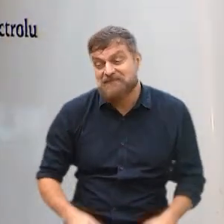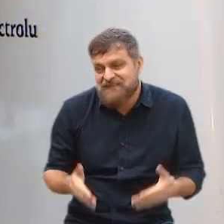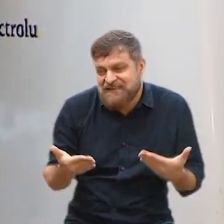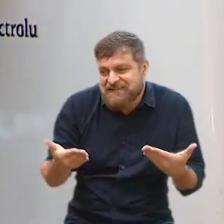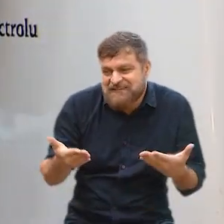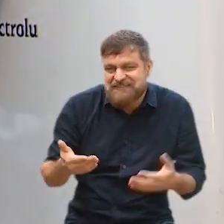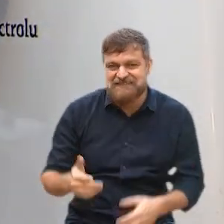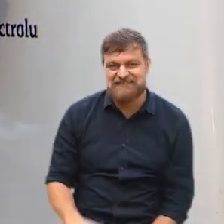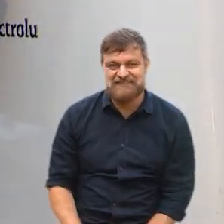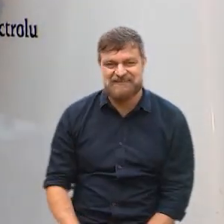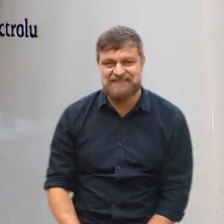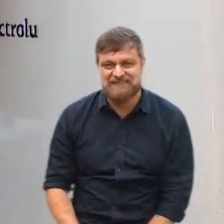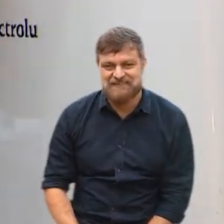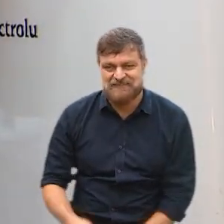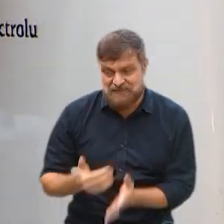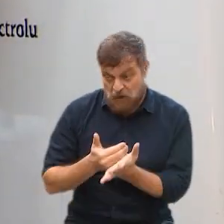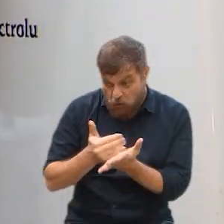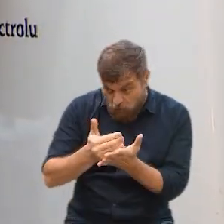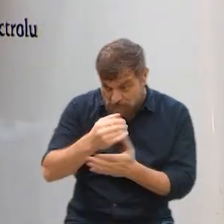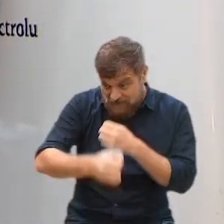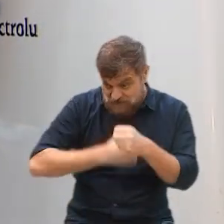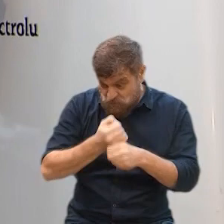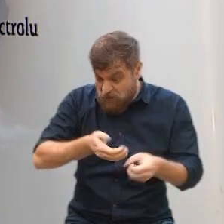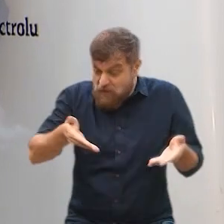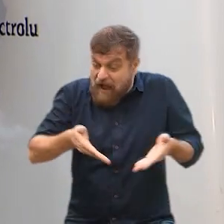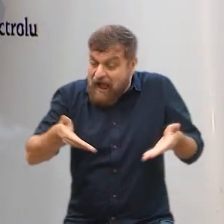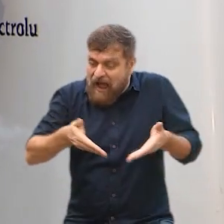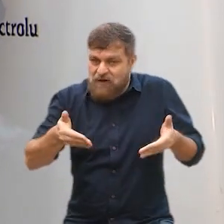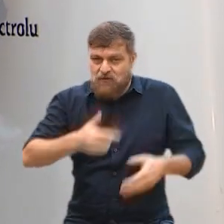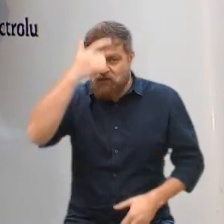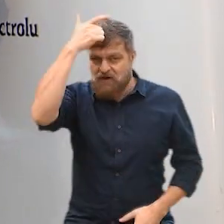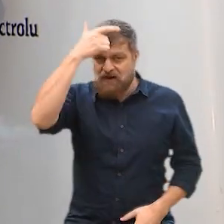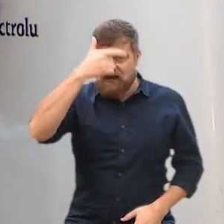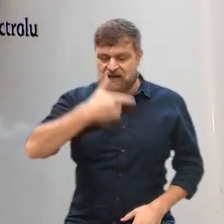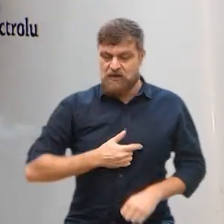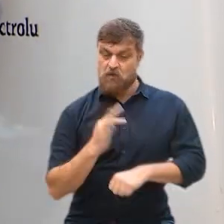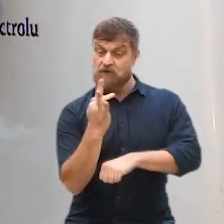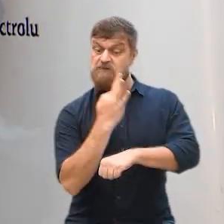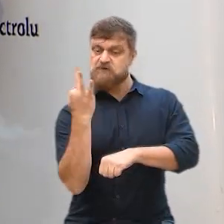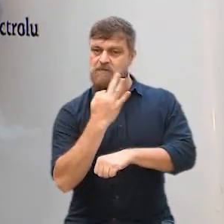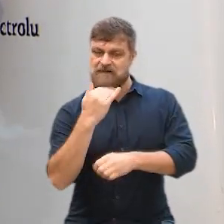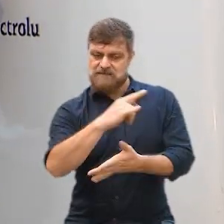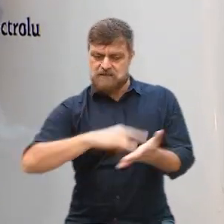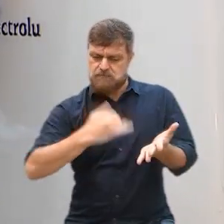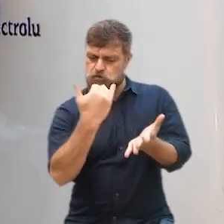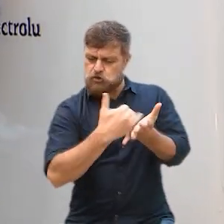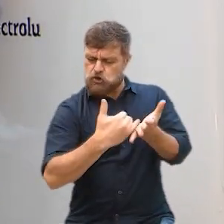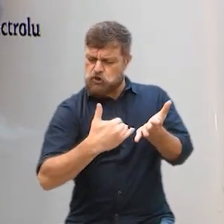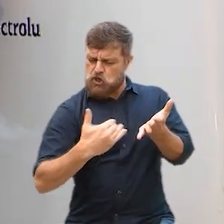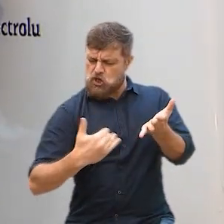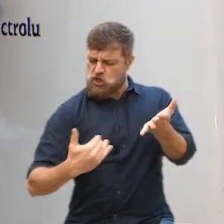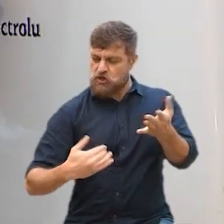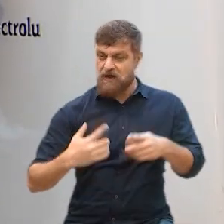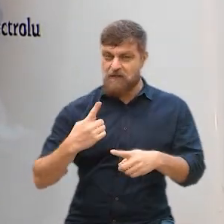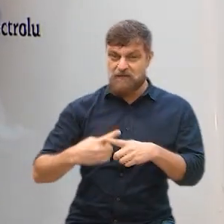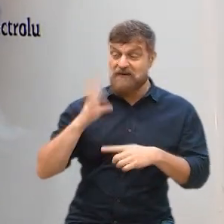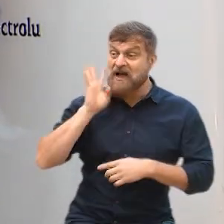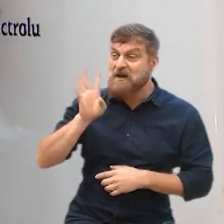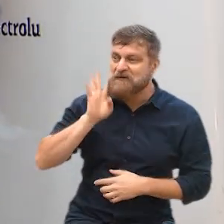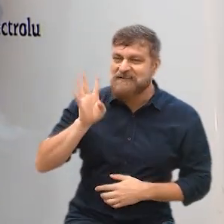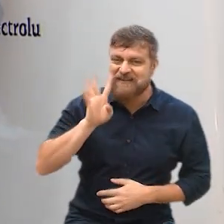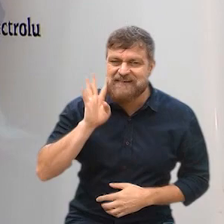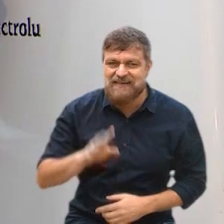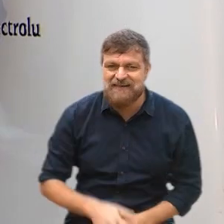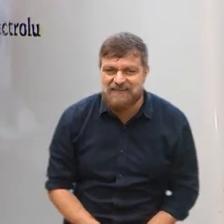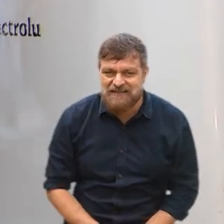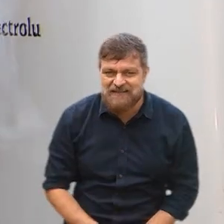aí até me arrepio. Aí no início desse ano eu formalizei e aí foi muito legal porque você